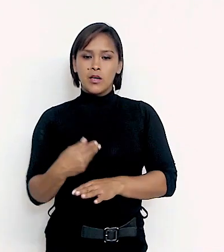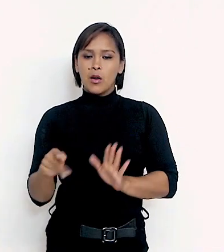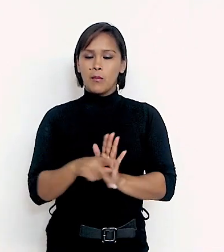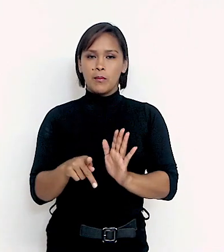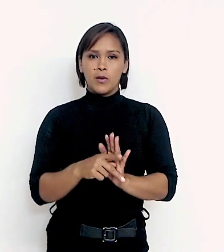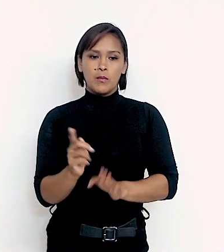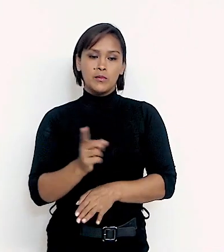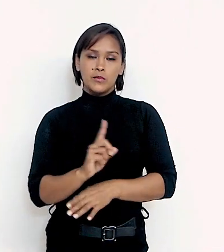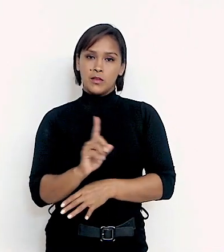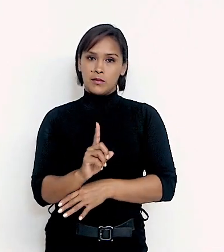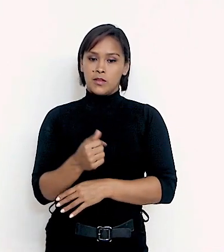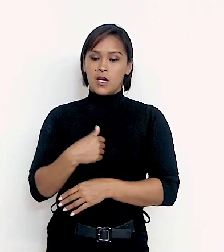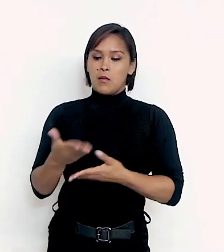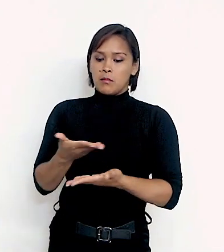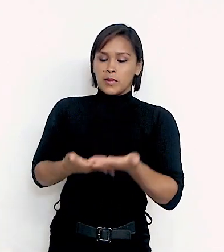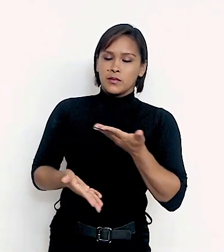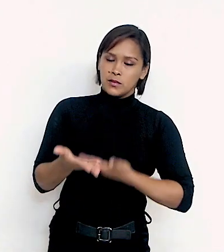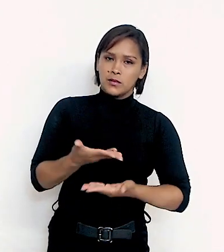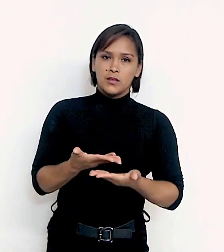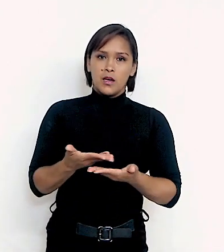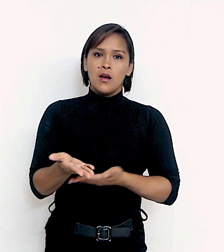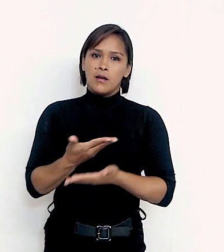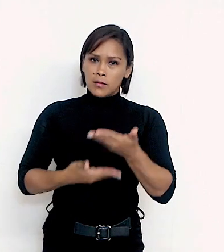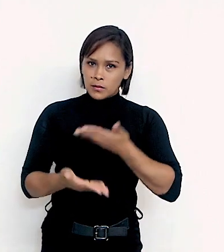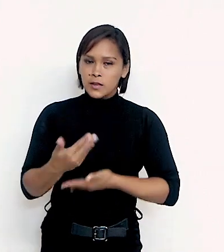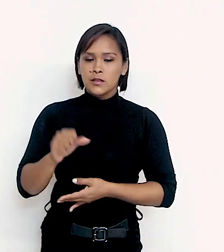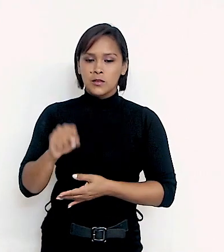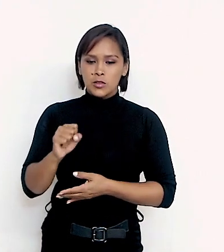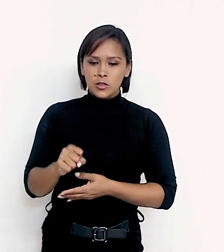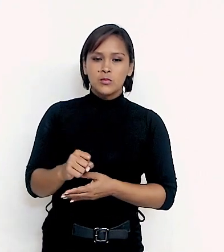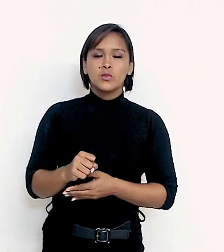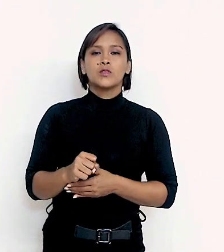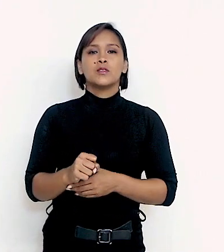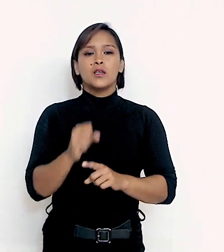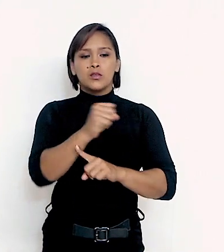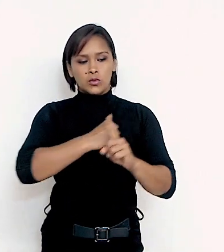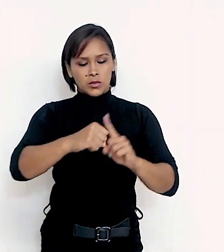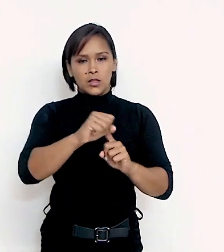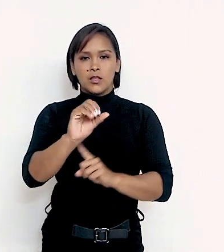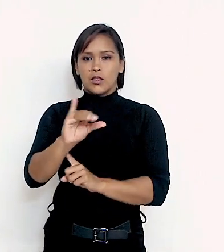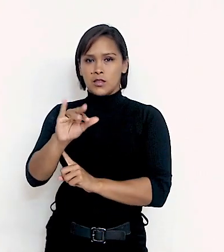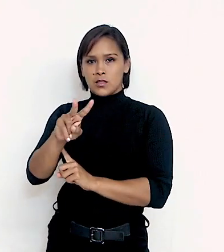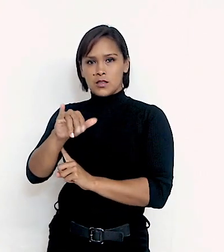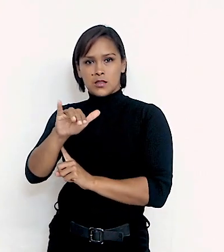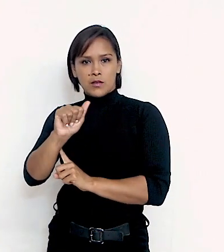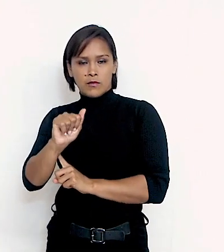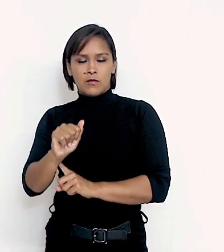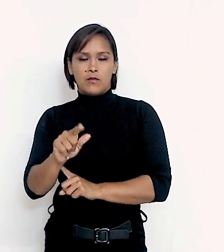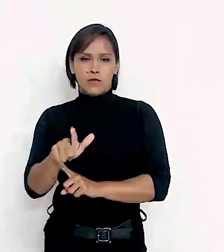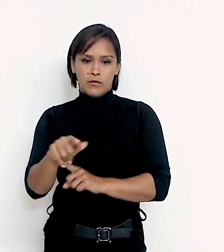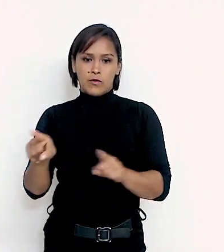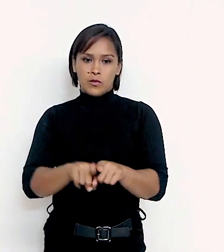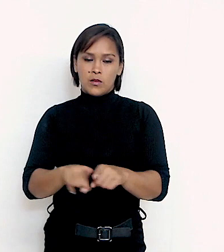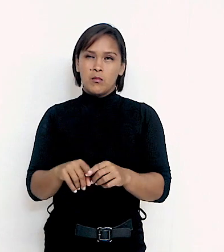é muitas participam muito academia a sociedade civil também eu acho que o último ano que o participante